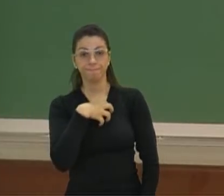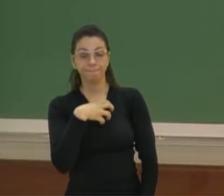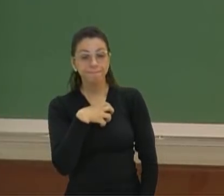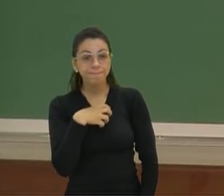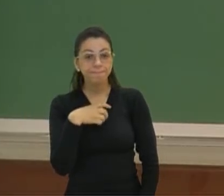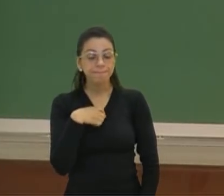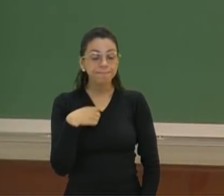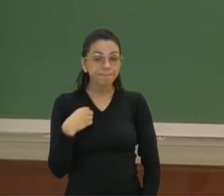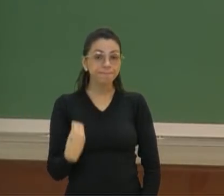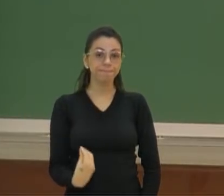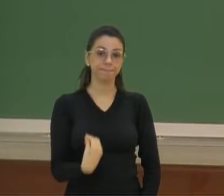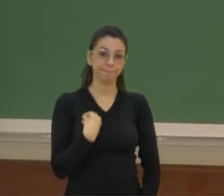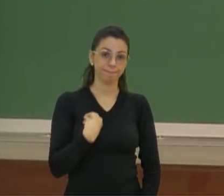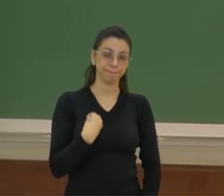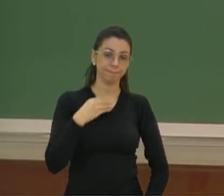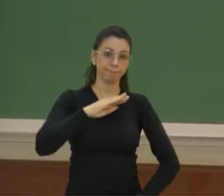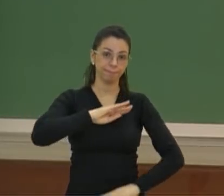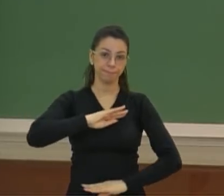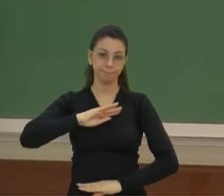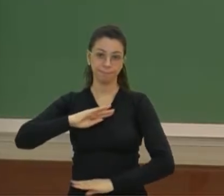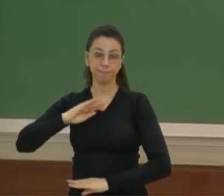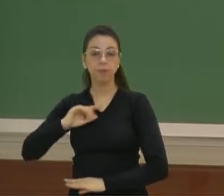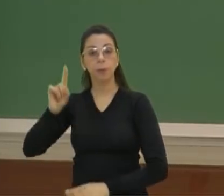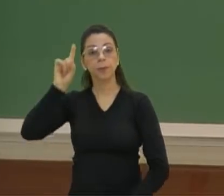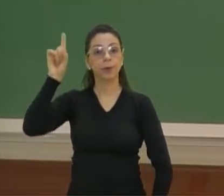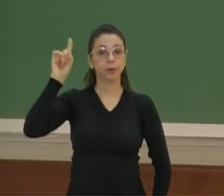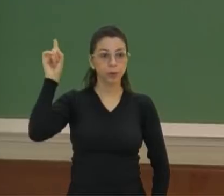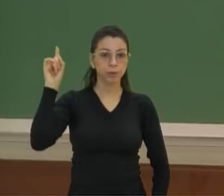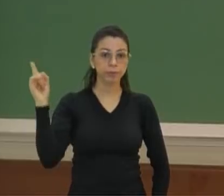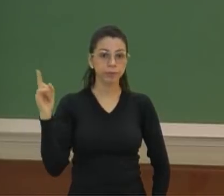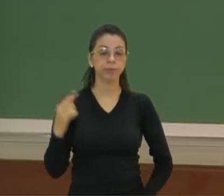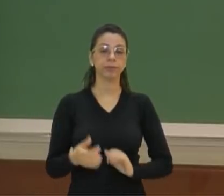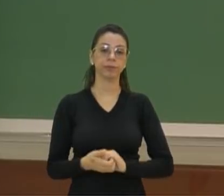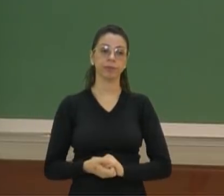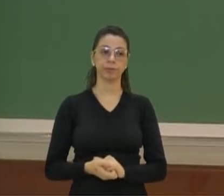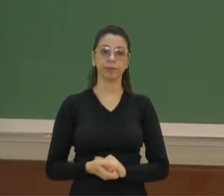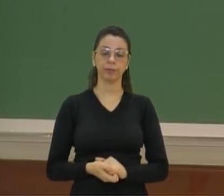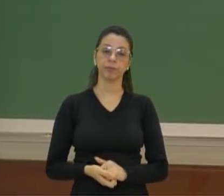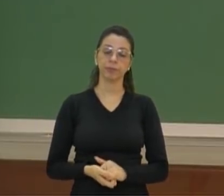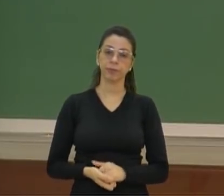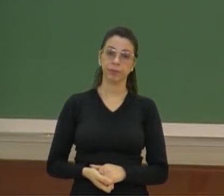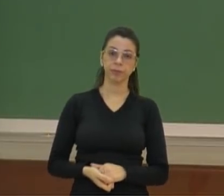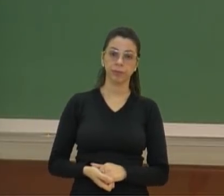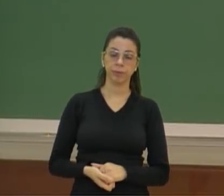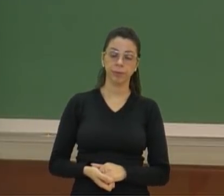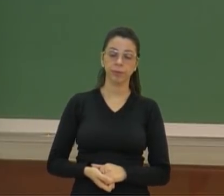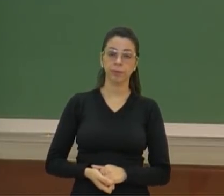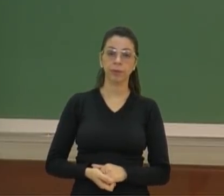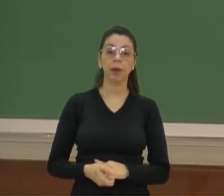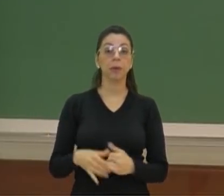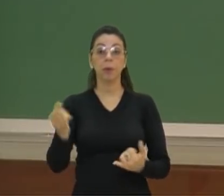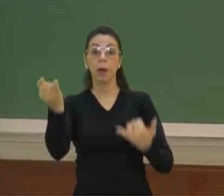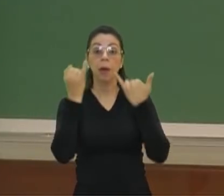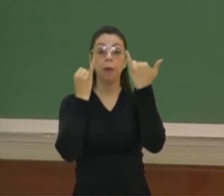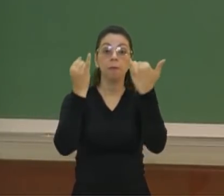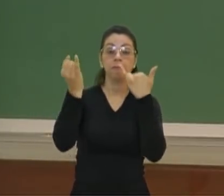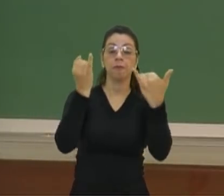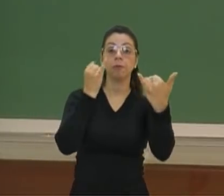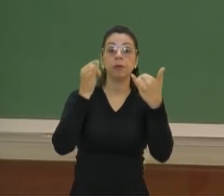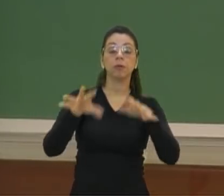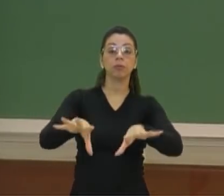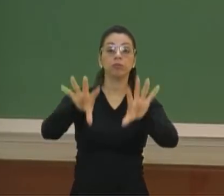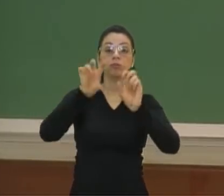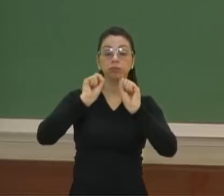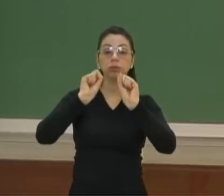estão presentes nas situações do nosso cotidiano. Para captar essas informações, o organismo conta com o